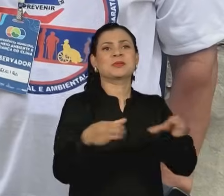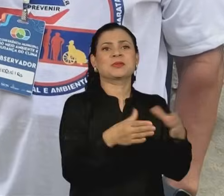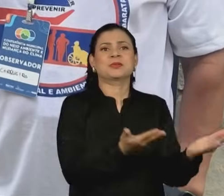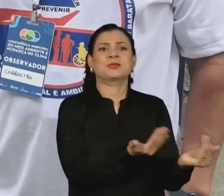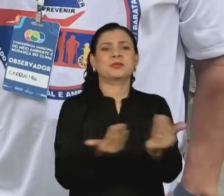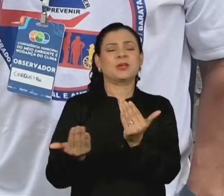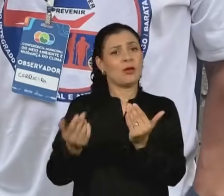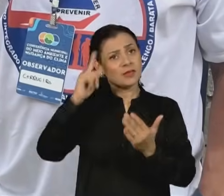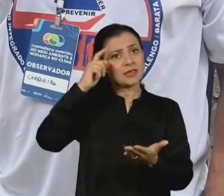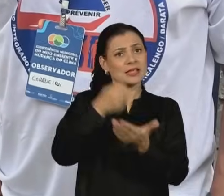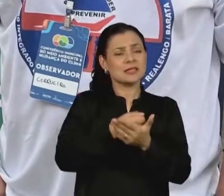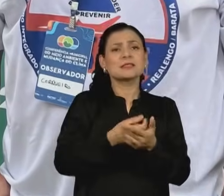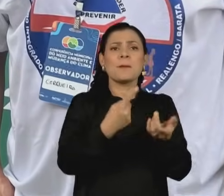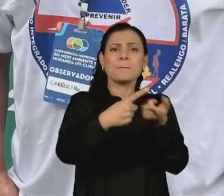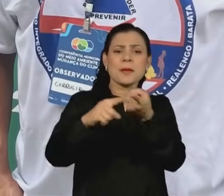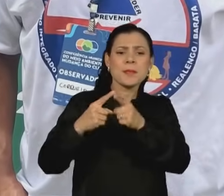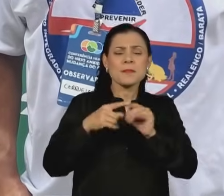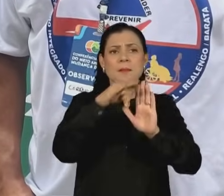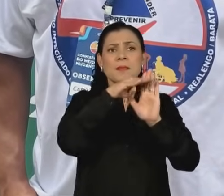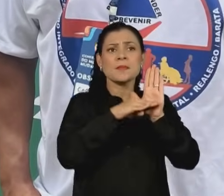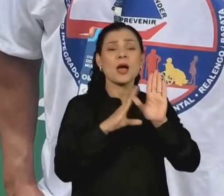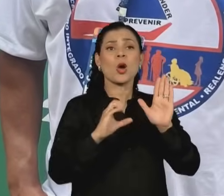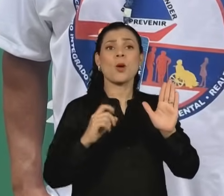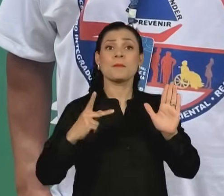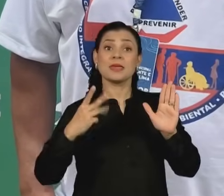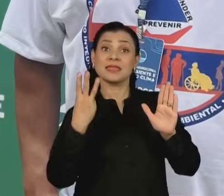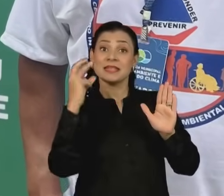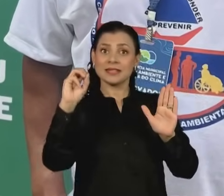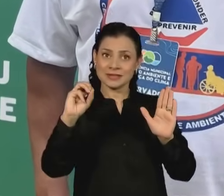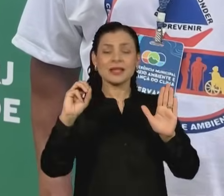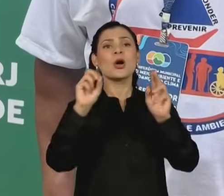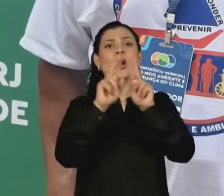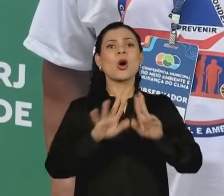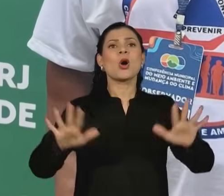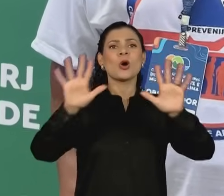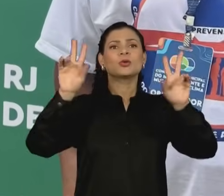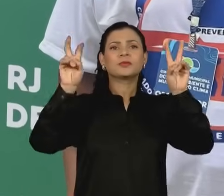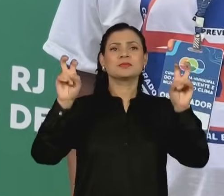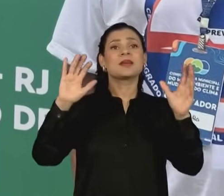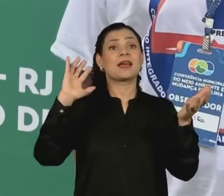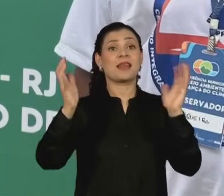brasileira nas decisões da COP30, a Conferência da ONU sobre o Clima.